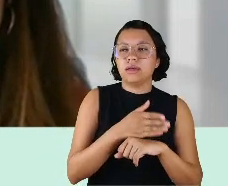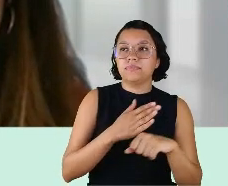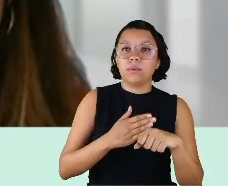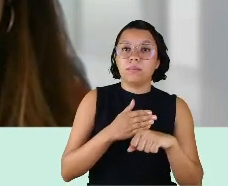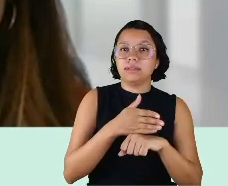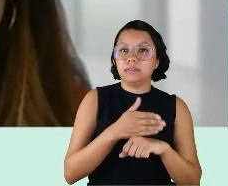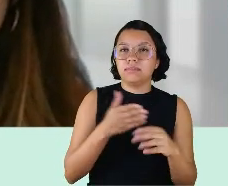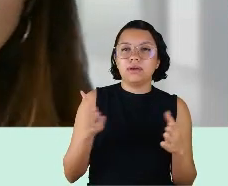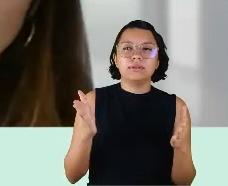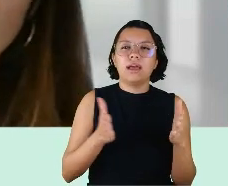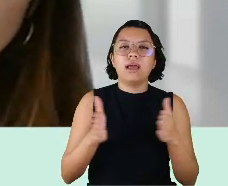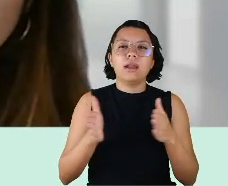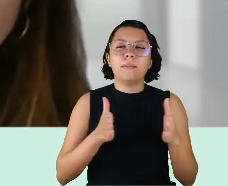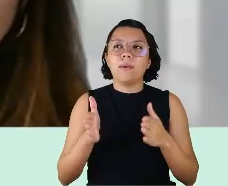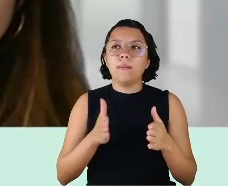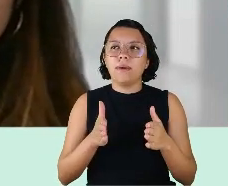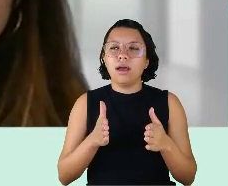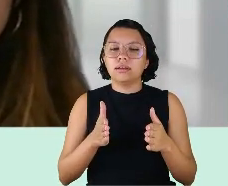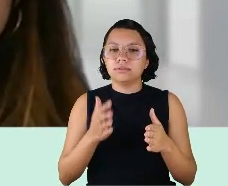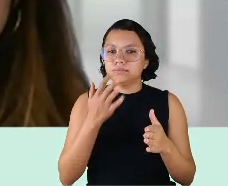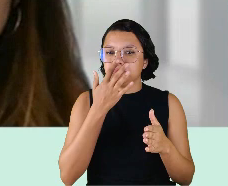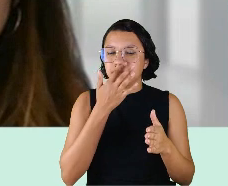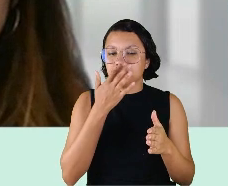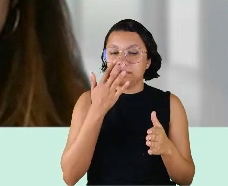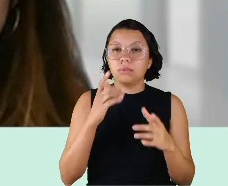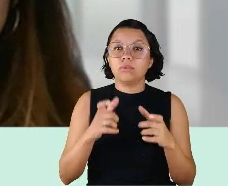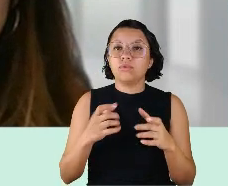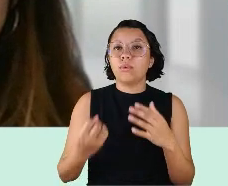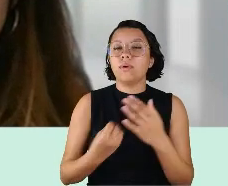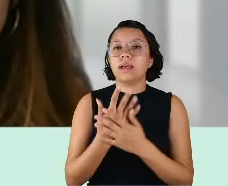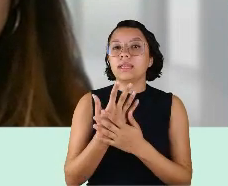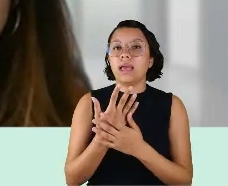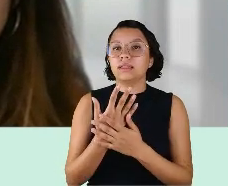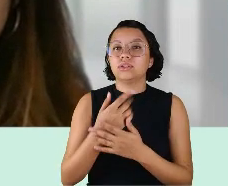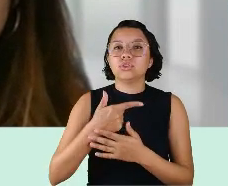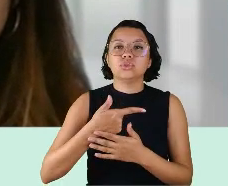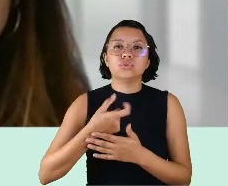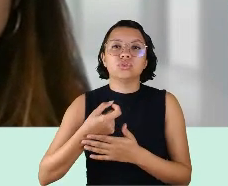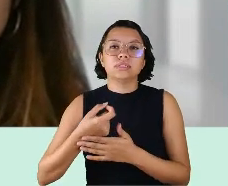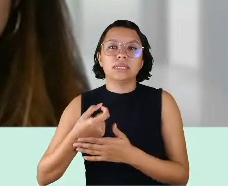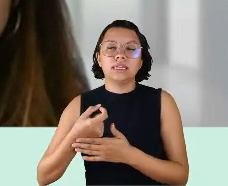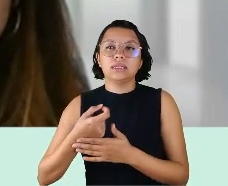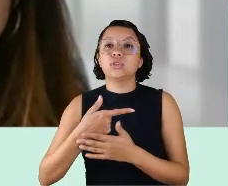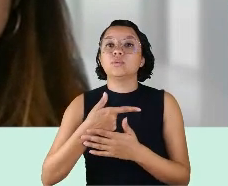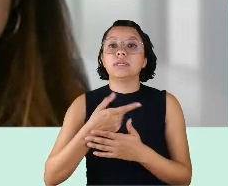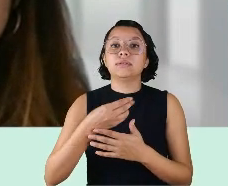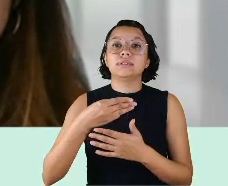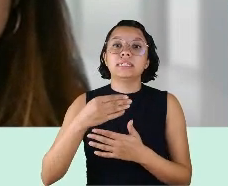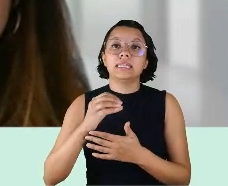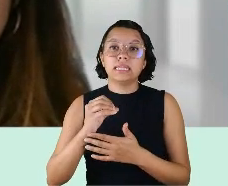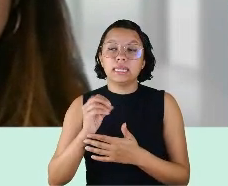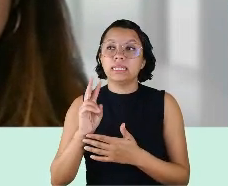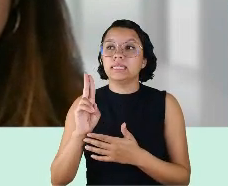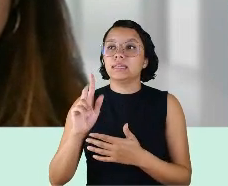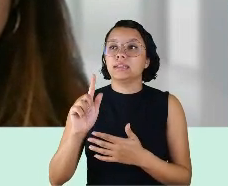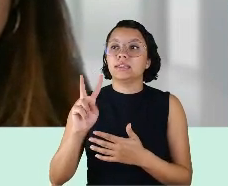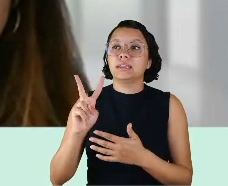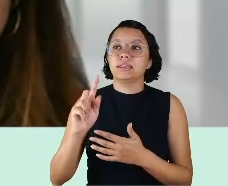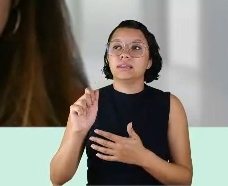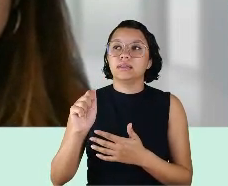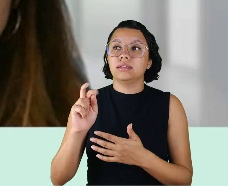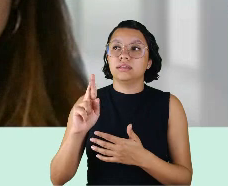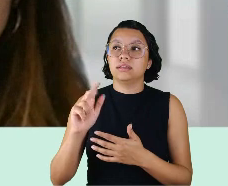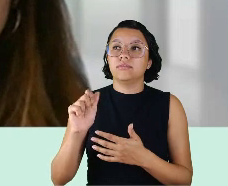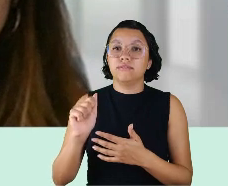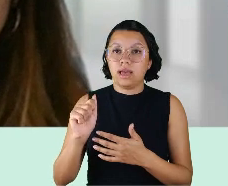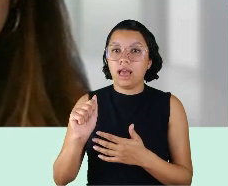participaram daquele momento em que foram criadas aquelas 230 varas federais,